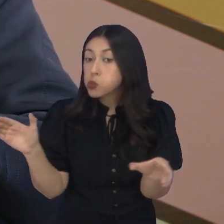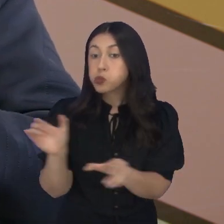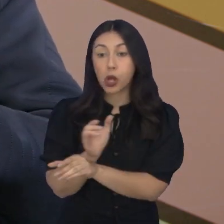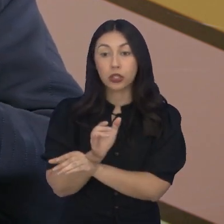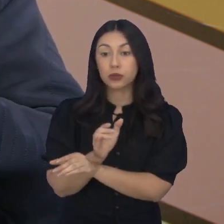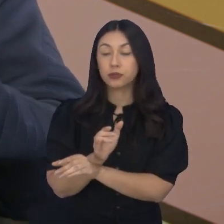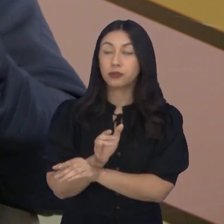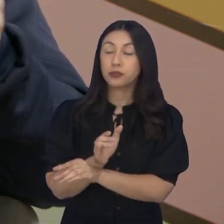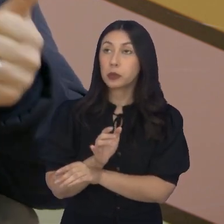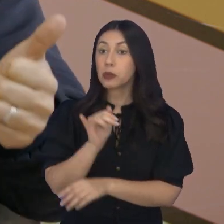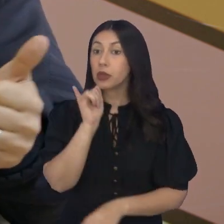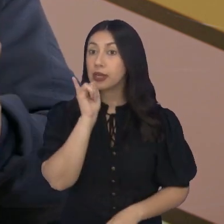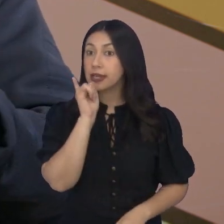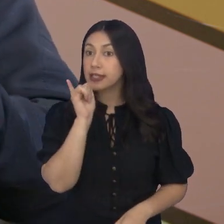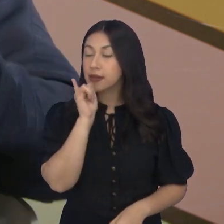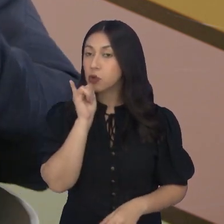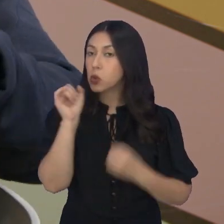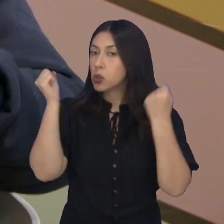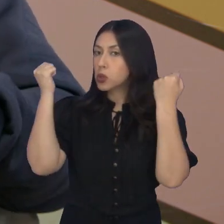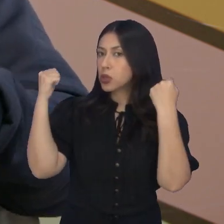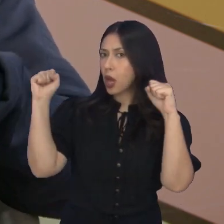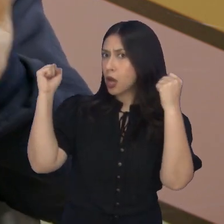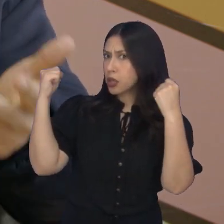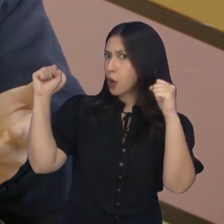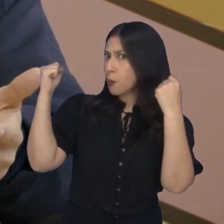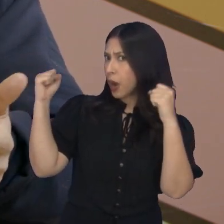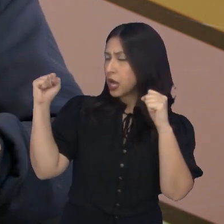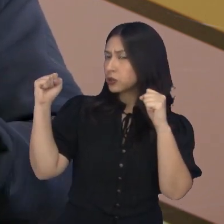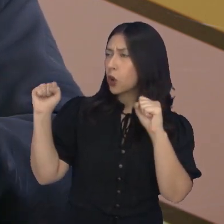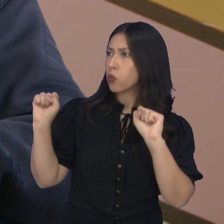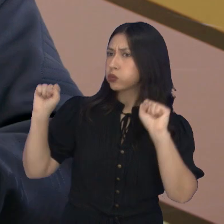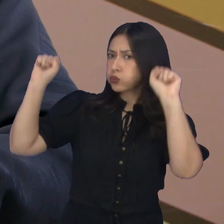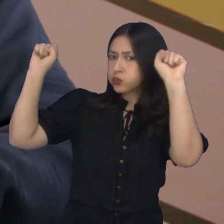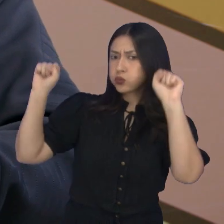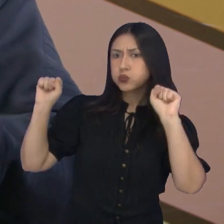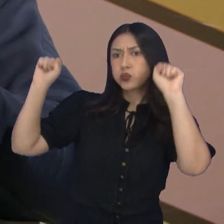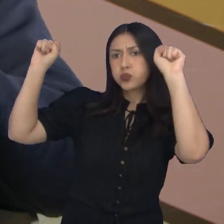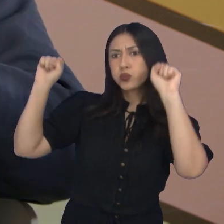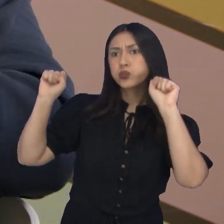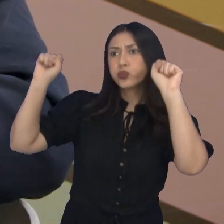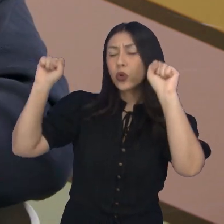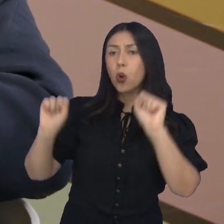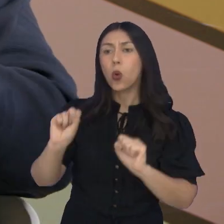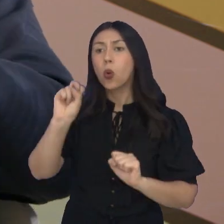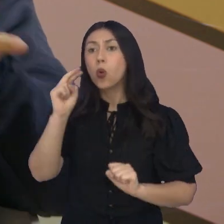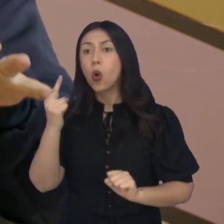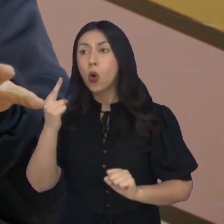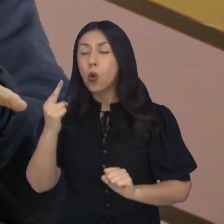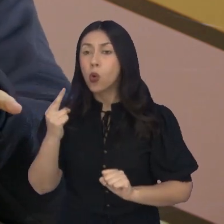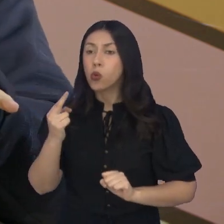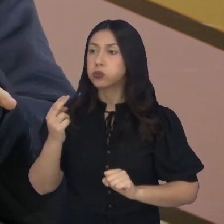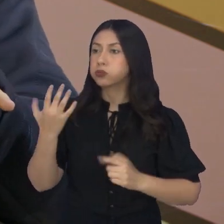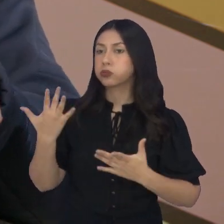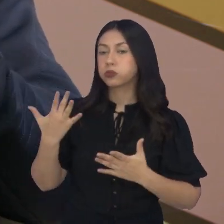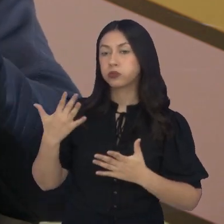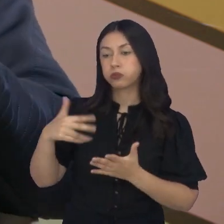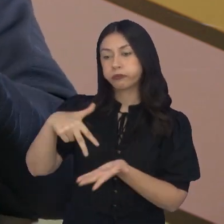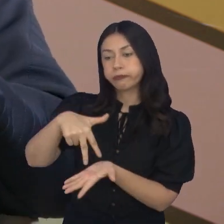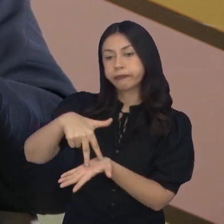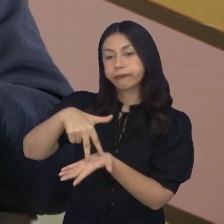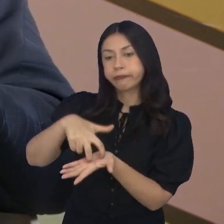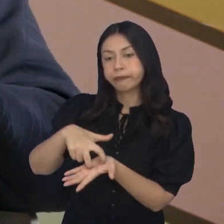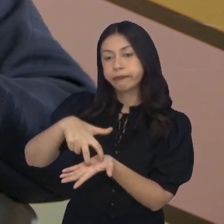você entra num treinamento funcional, num pilates ou numa musculação, ela é uma atividade que se você fizer ela 3 vezes, 4 vezes por semana,